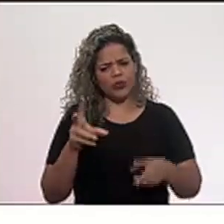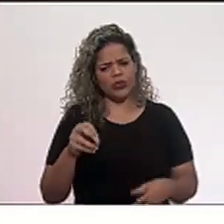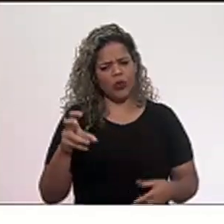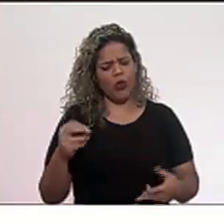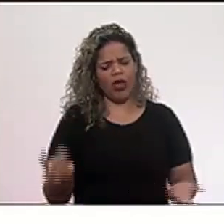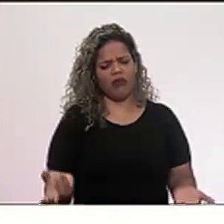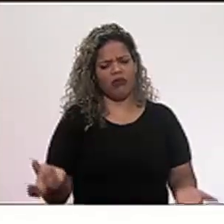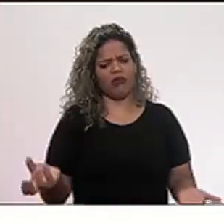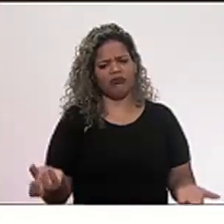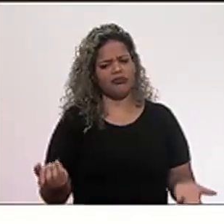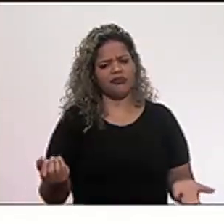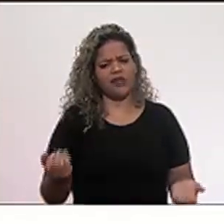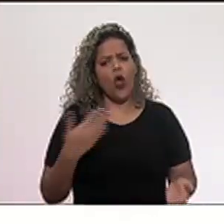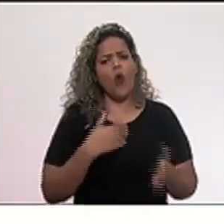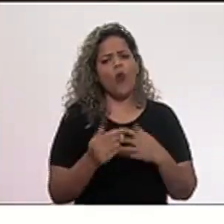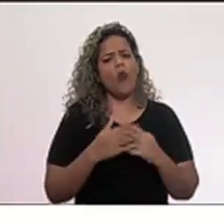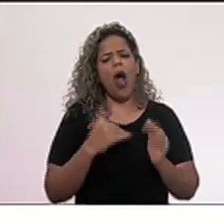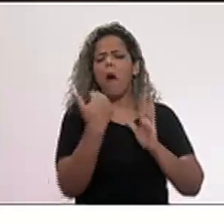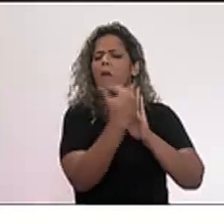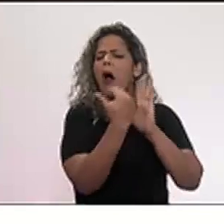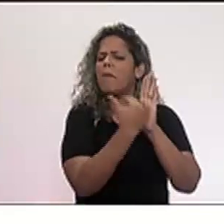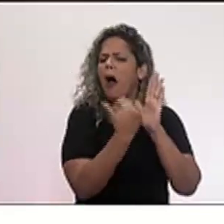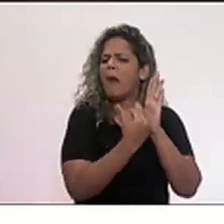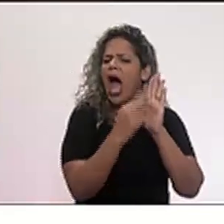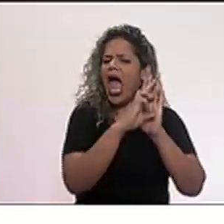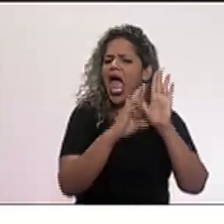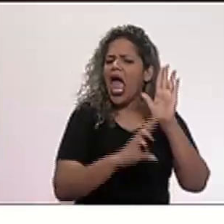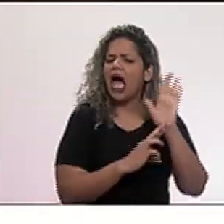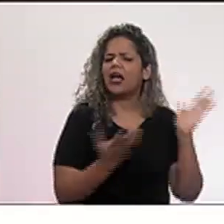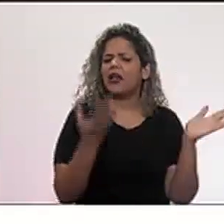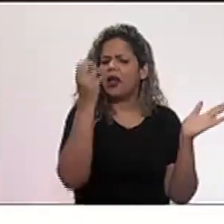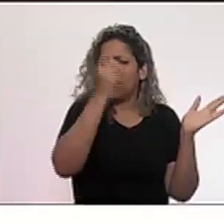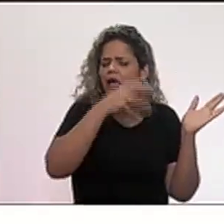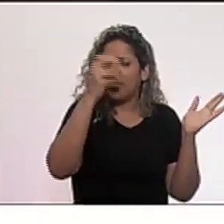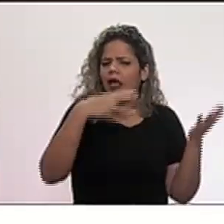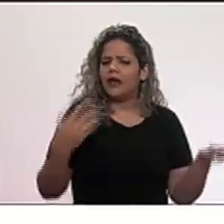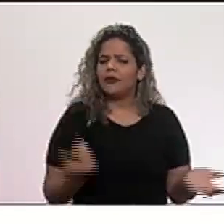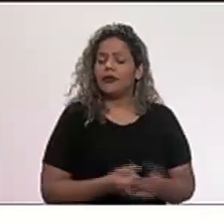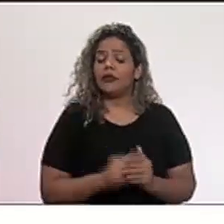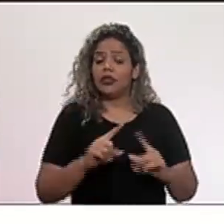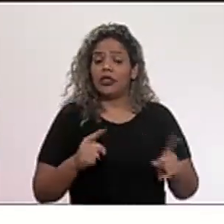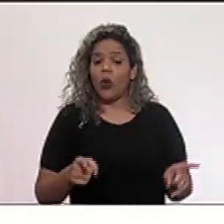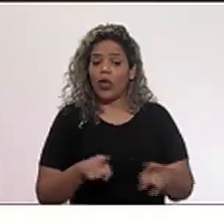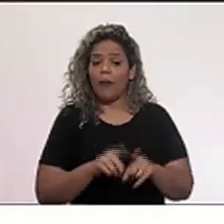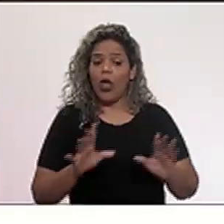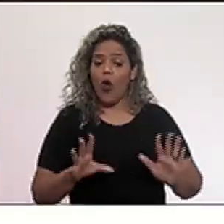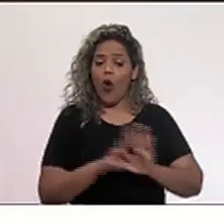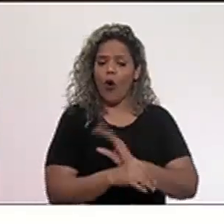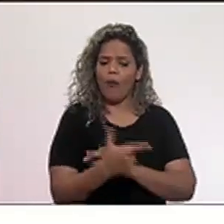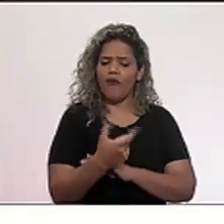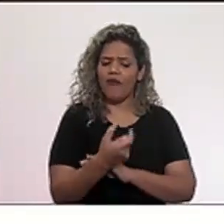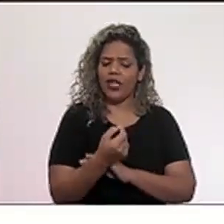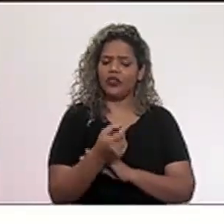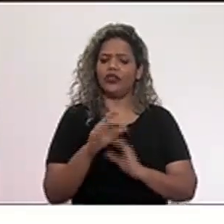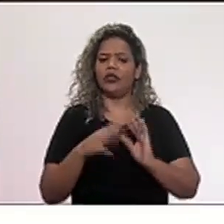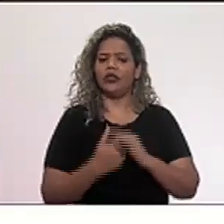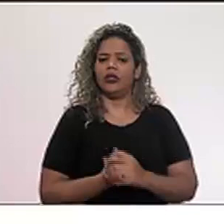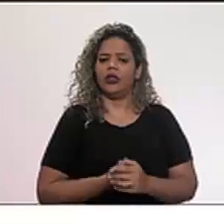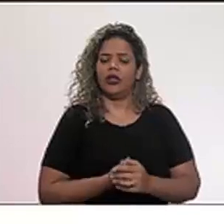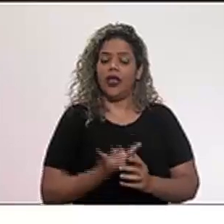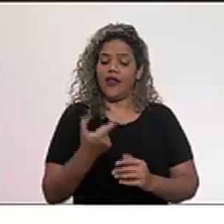50 pontos? Qual o critério utilizado para esse absurdo? Além disso, roubo 20 pontos e,